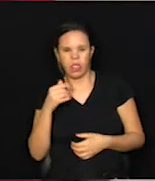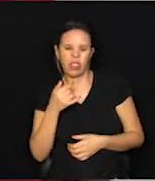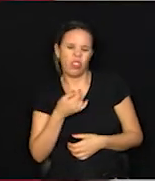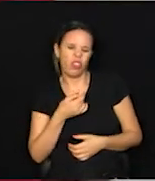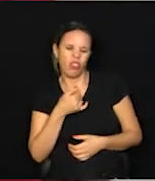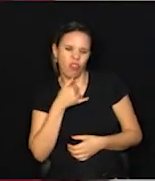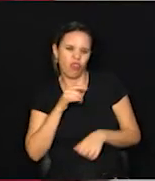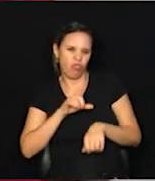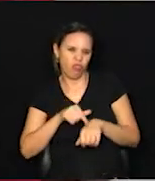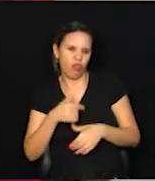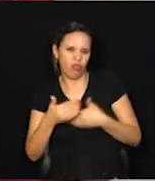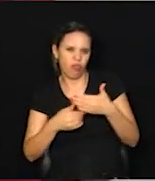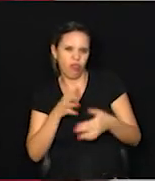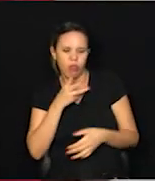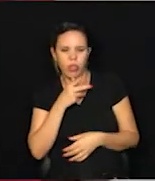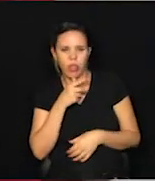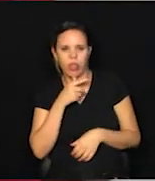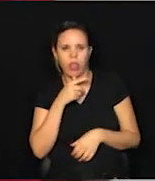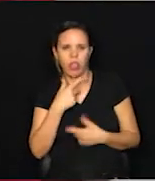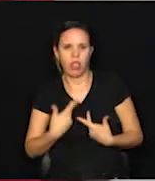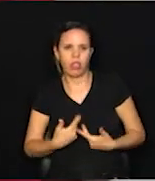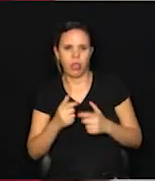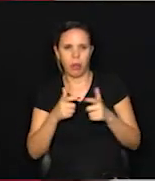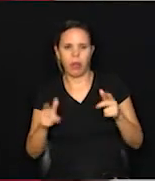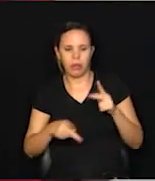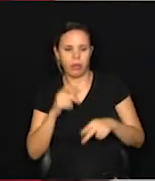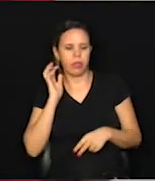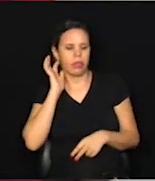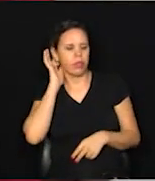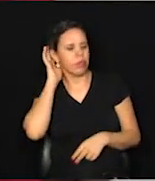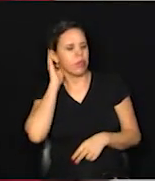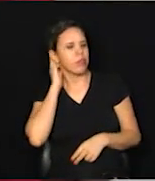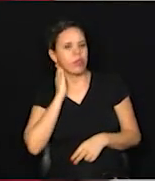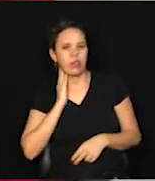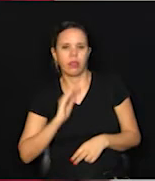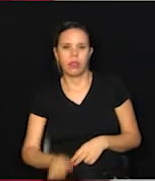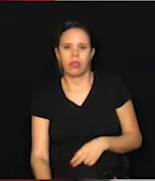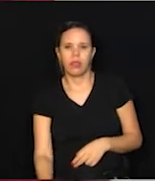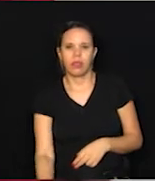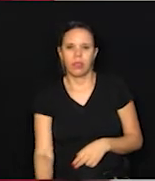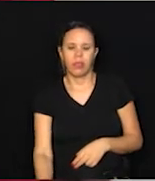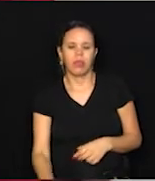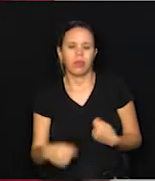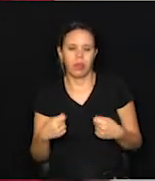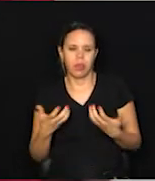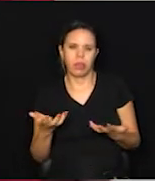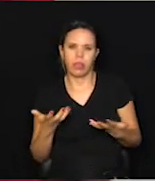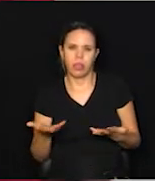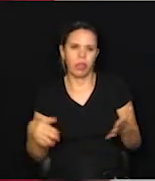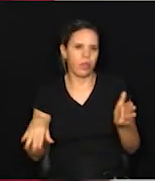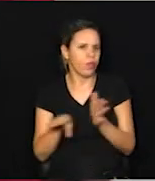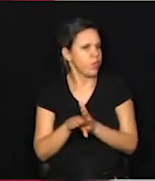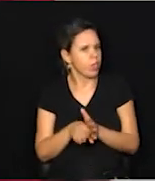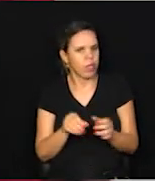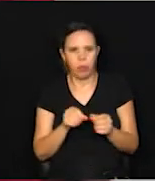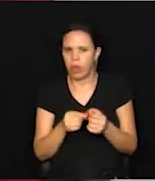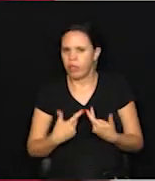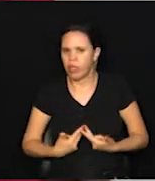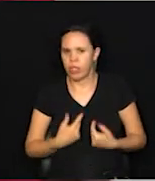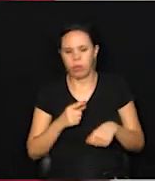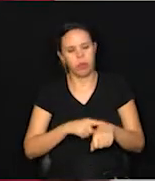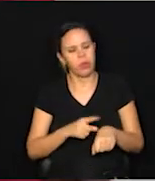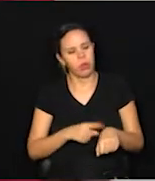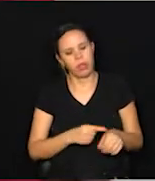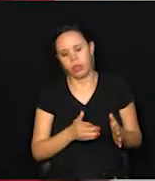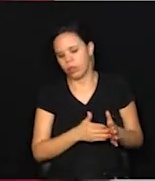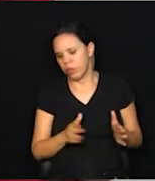postergar cirurgia, mas a maioria dos pacientes eletivos sequer queriam vir para o procedimento neste momento